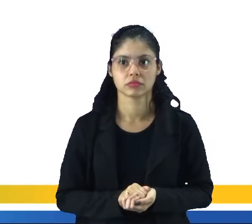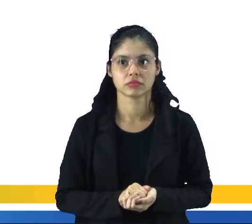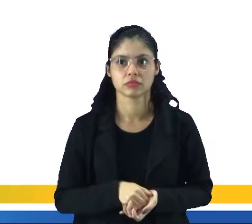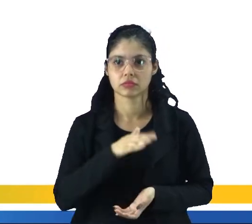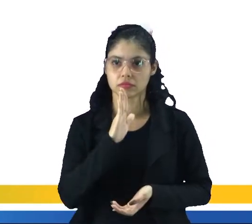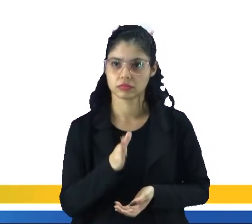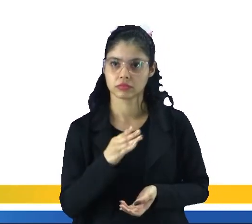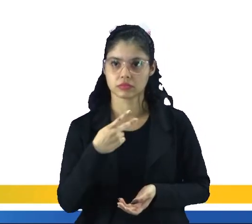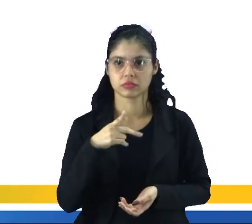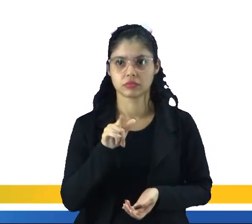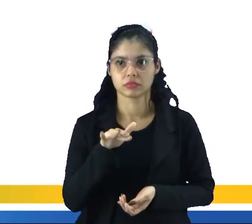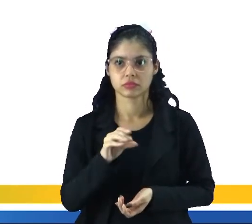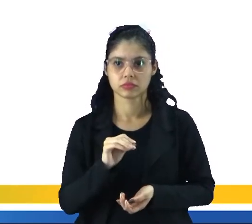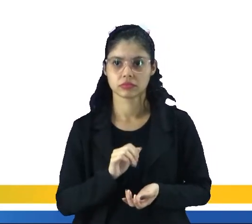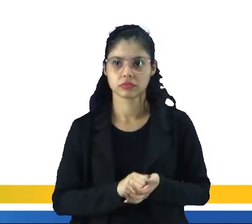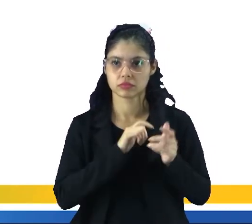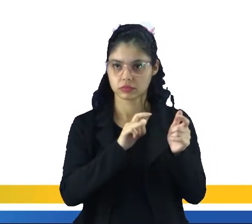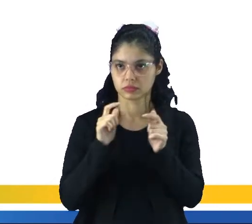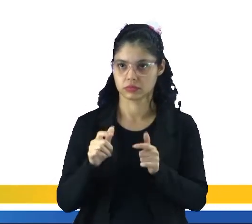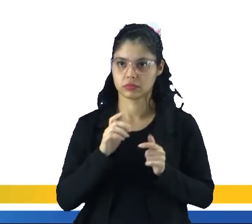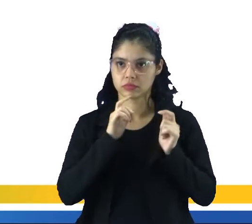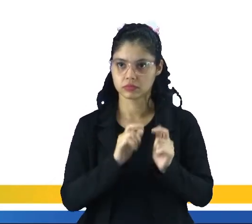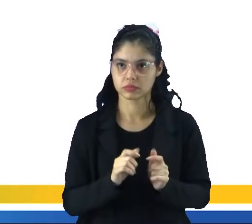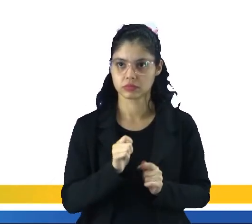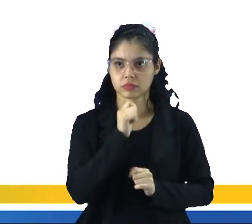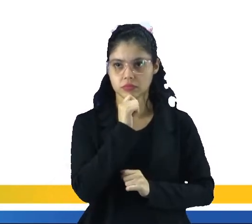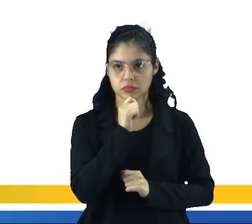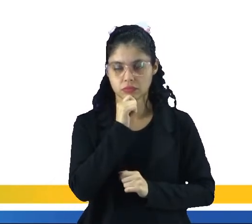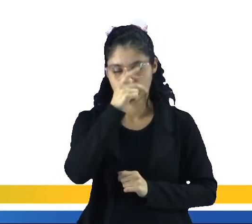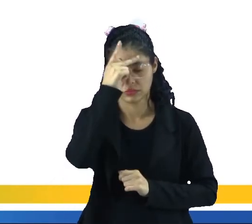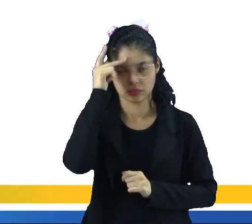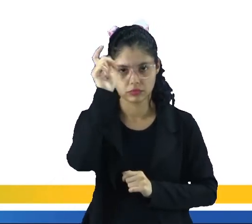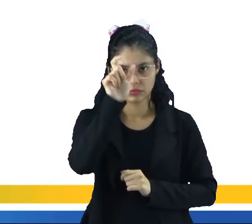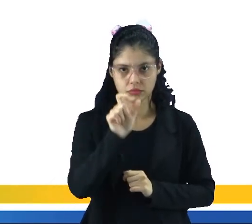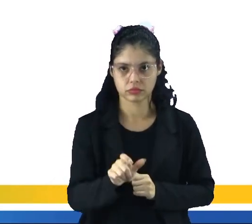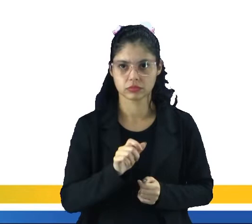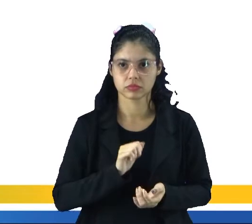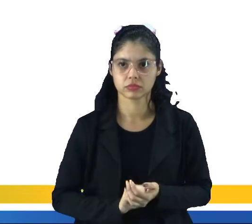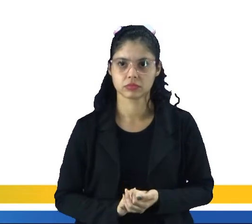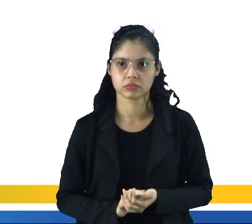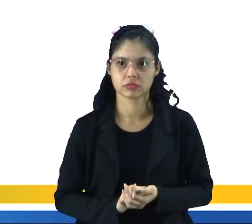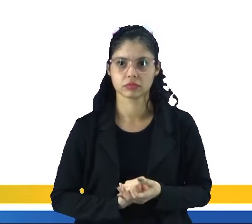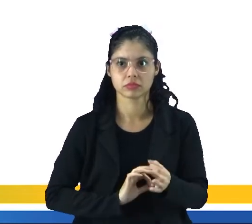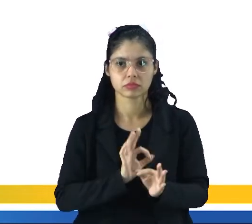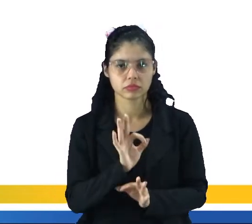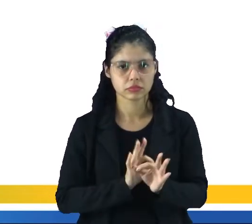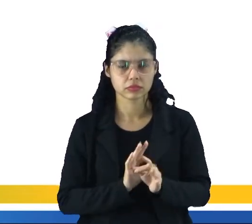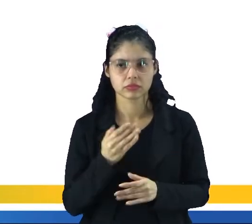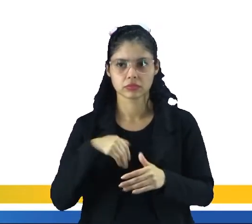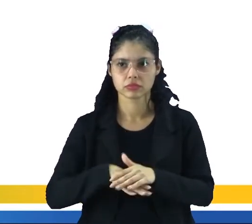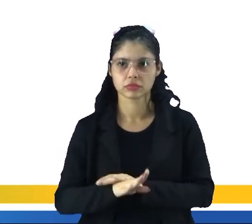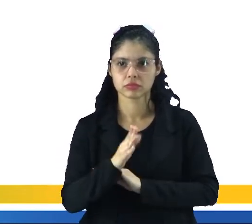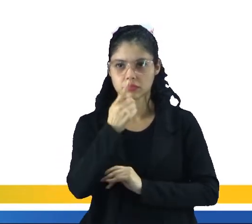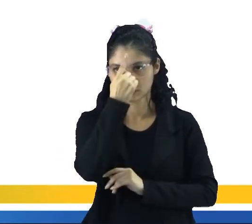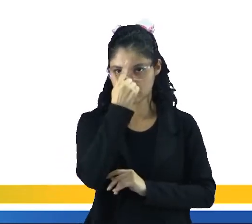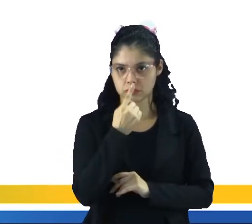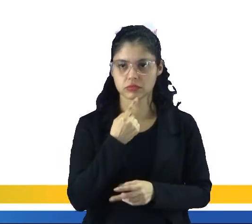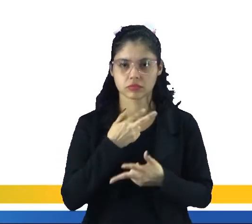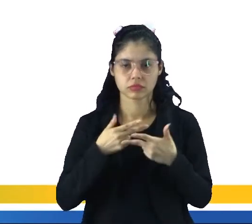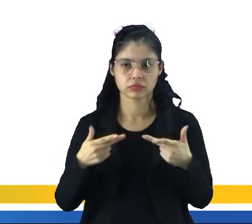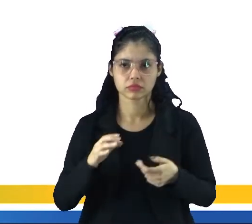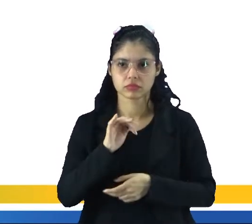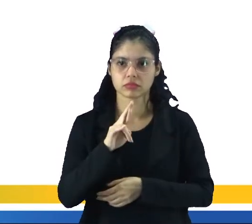Já o palco, tá, era o local onde os atores se preparavam para a apresentação e guardavam os figurinos e